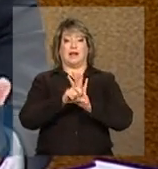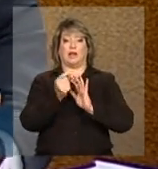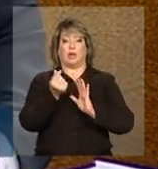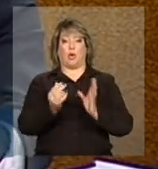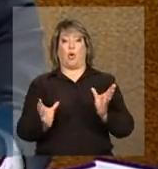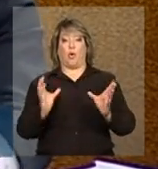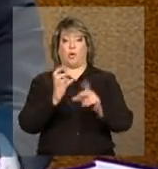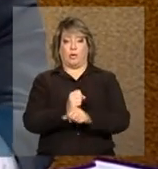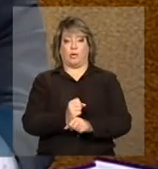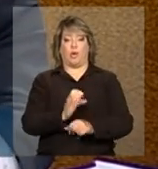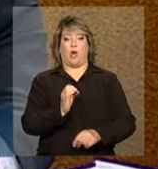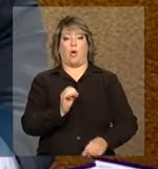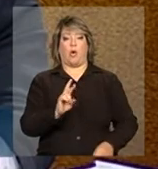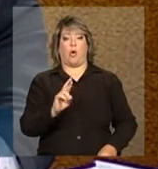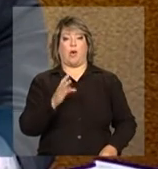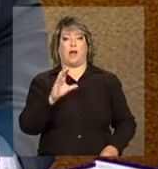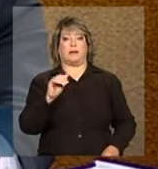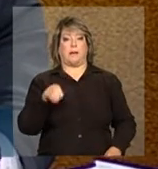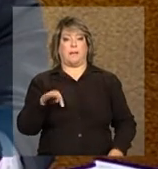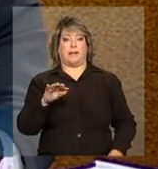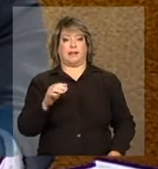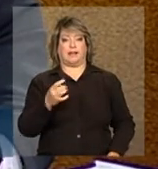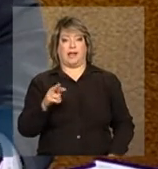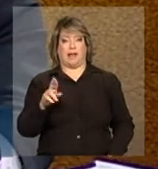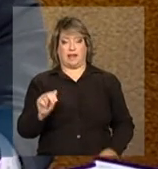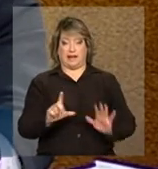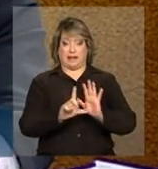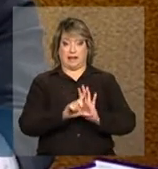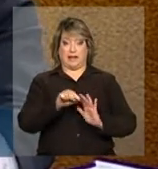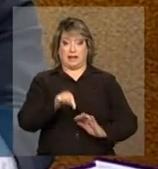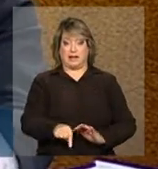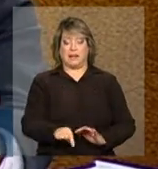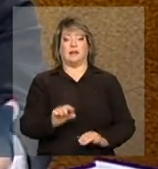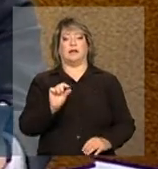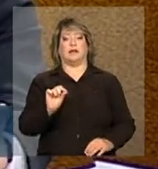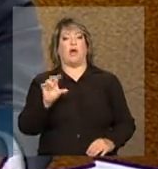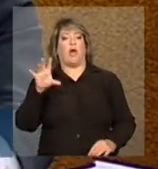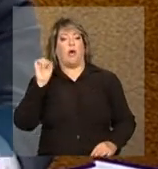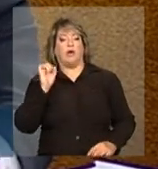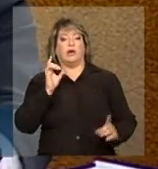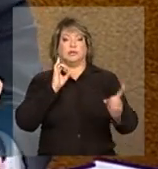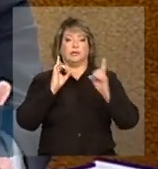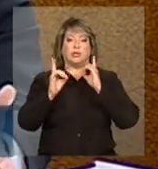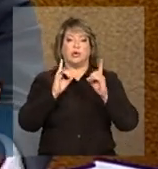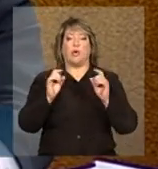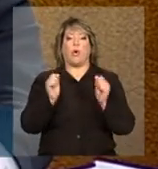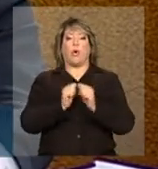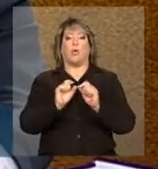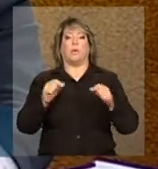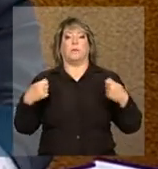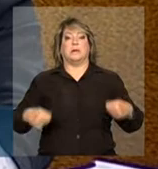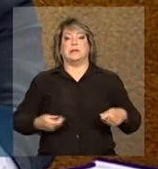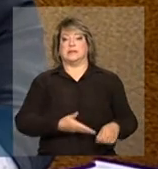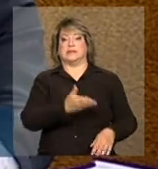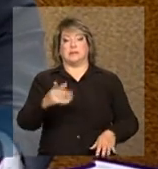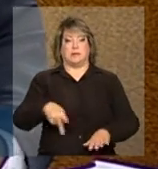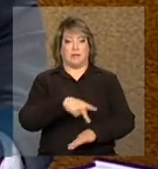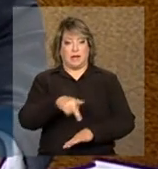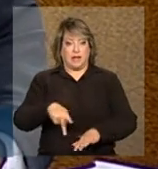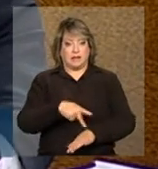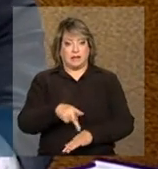que a gente tenha uma lei orçamentária que ouça, e que dialogue com essas necessidades do país, a